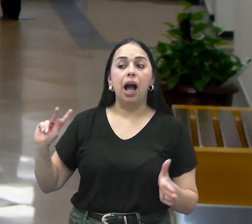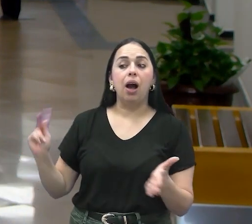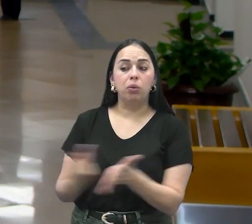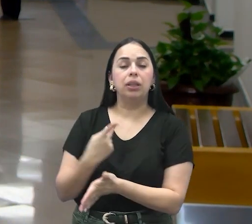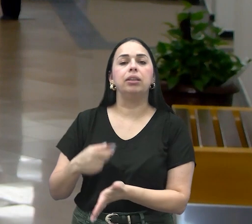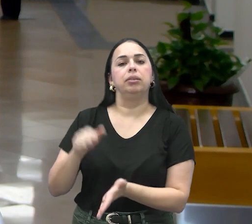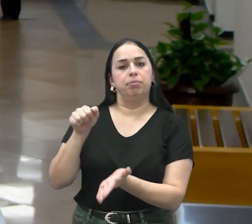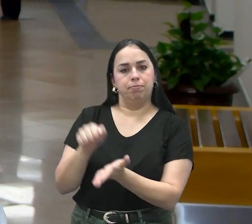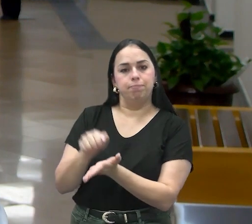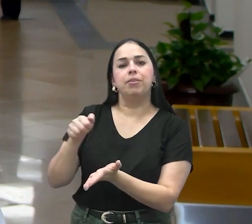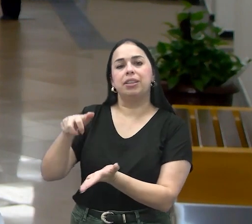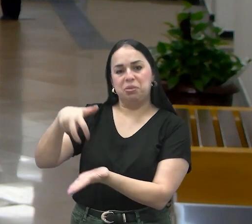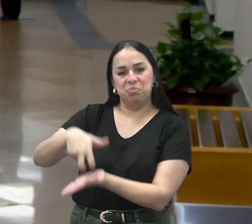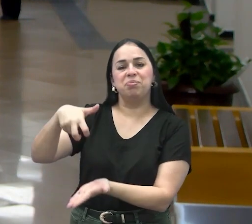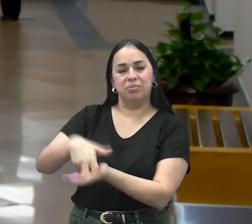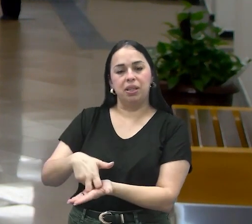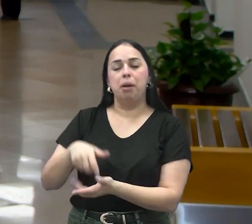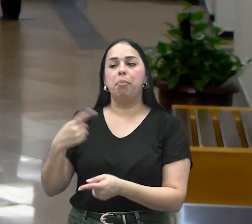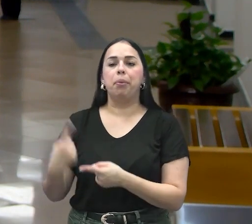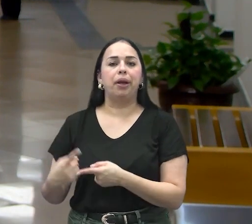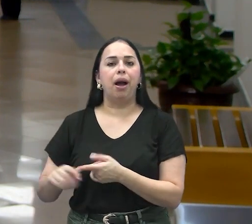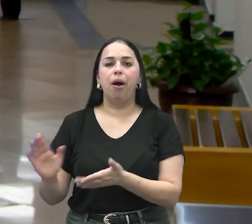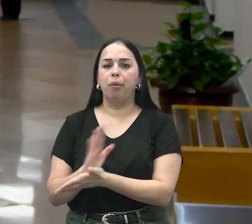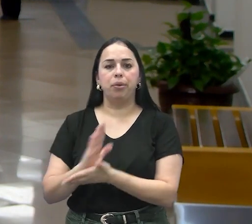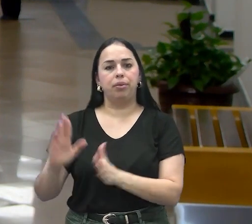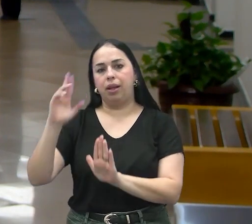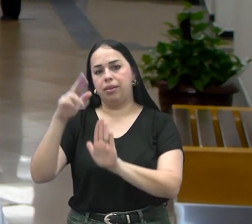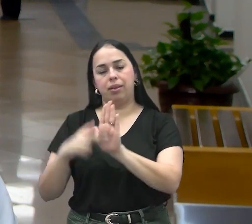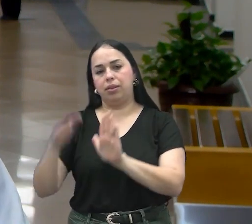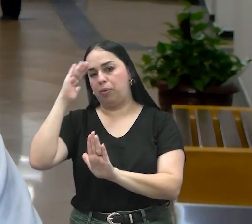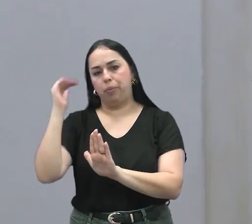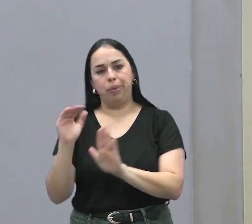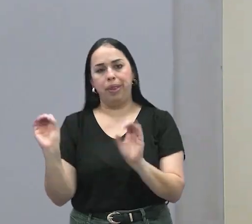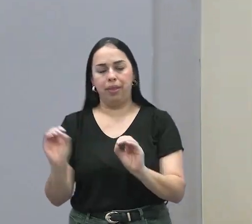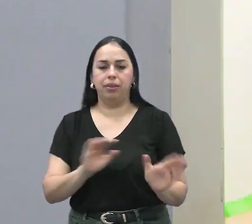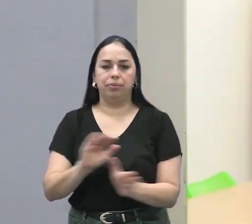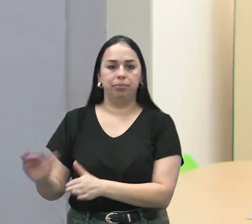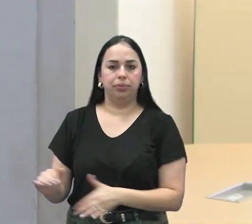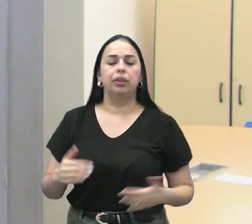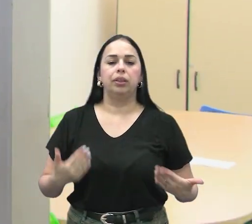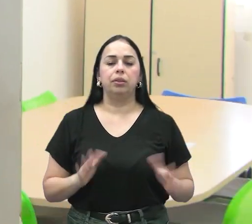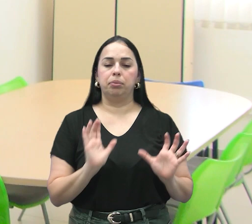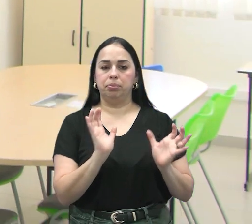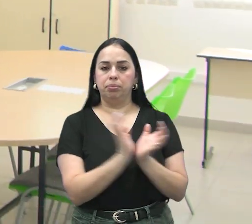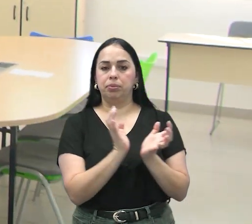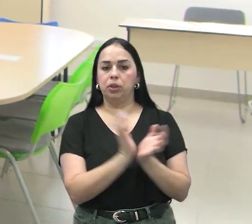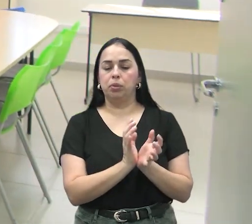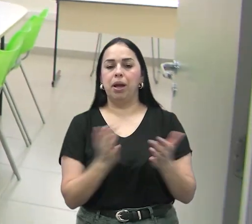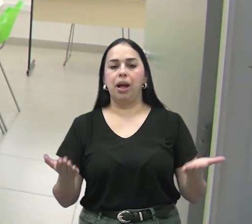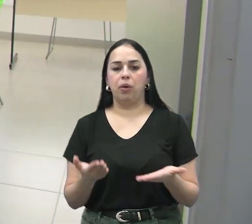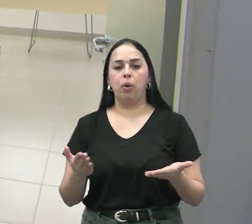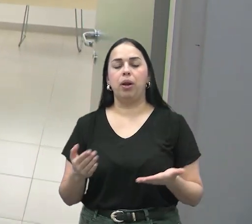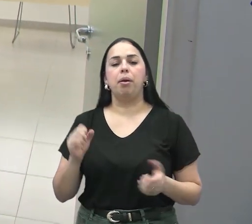penalize muitos que não cumprem essa determinação da regra. Com a criação da Junta de Justiça